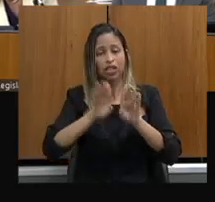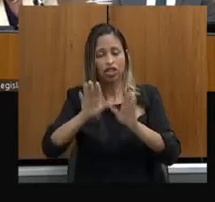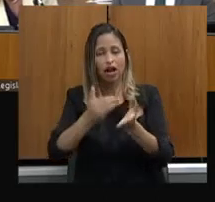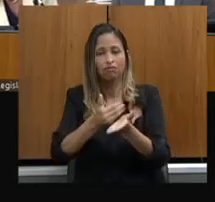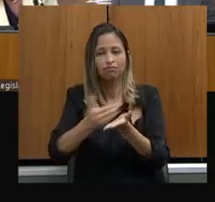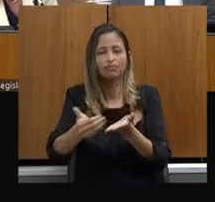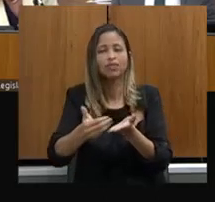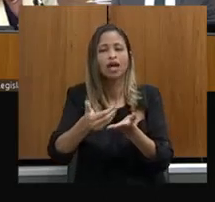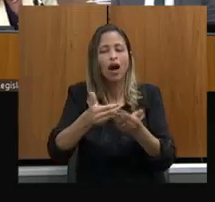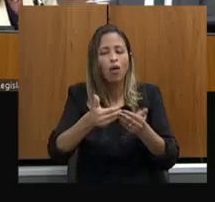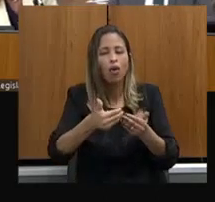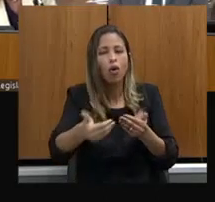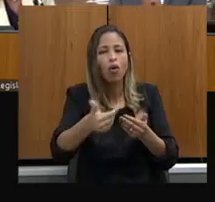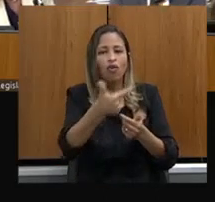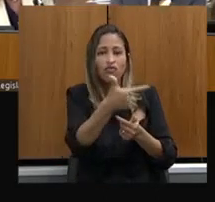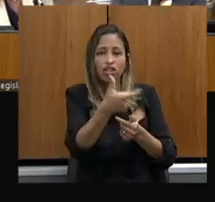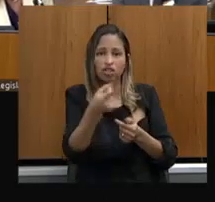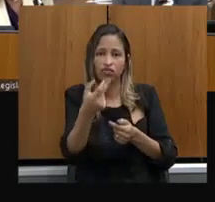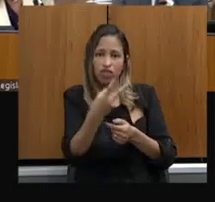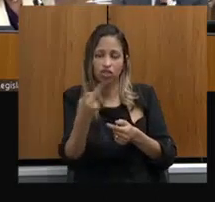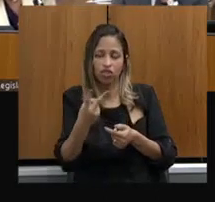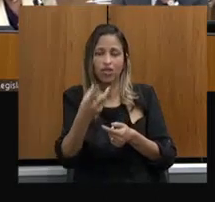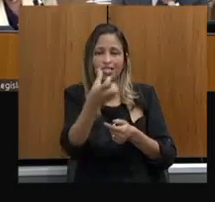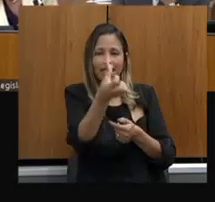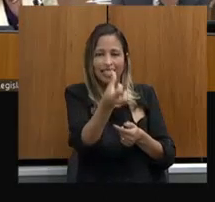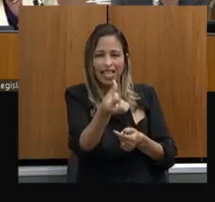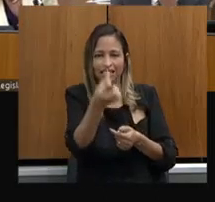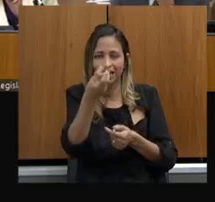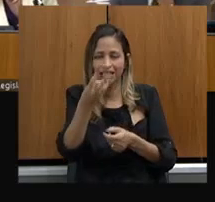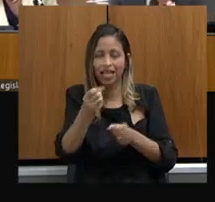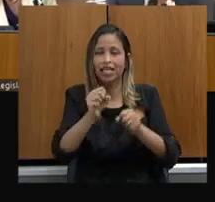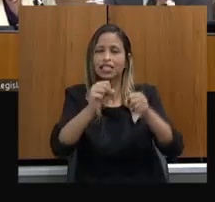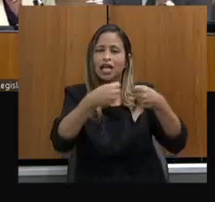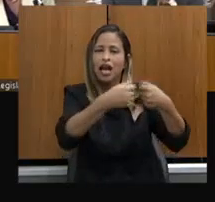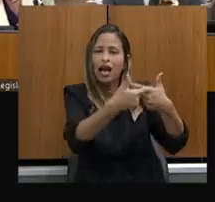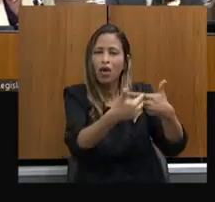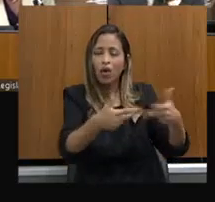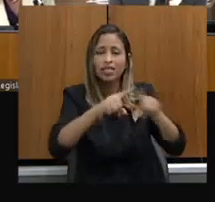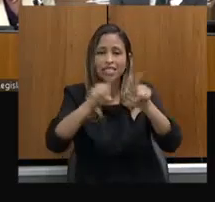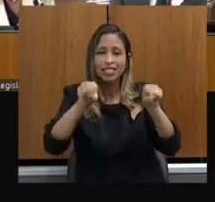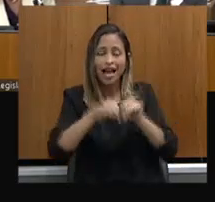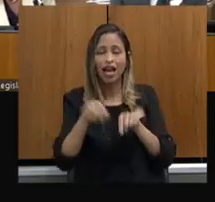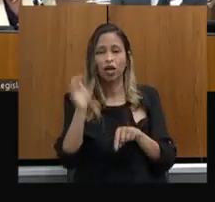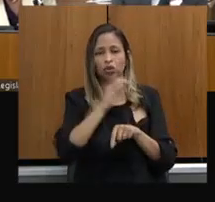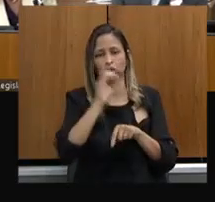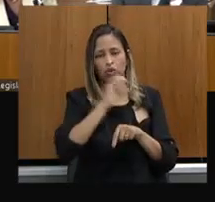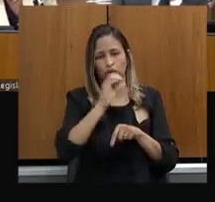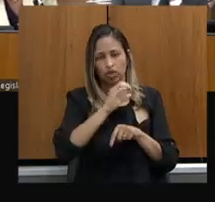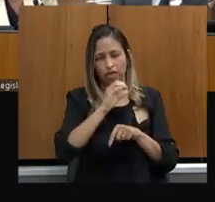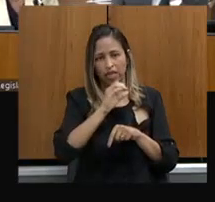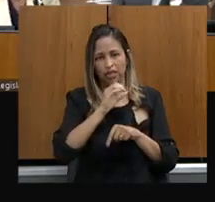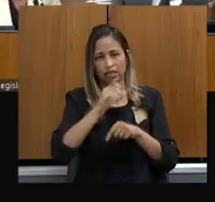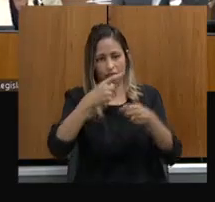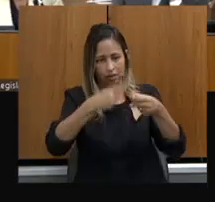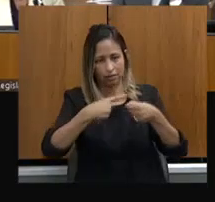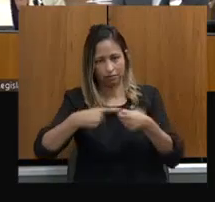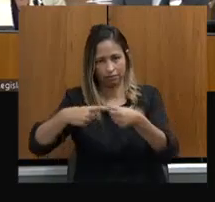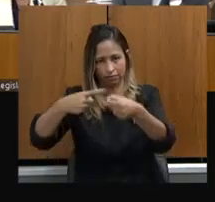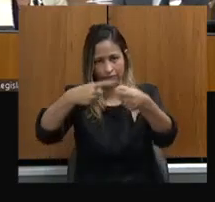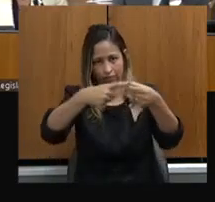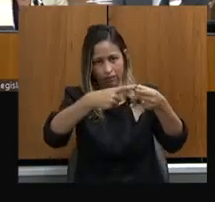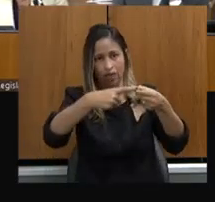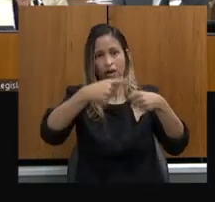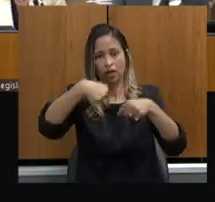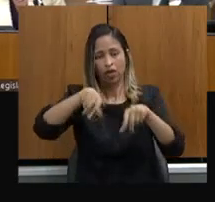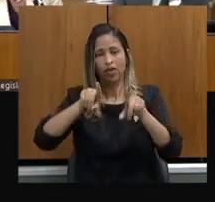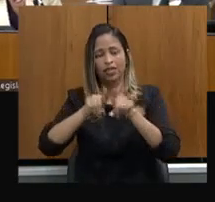entregamos ao longo desse ano de 2022 63 máquinas e 15 salas de urgência nesses municípios a gente